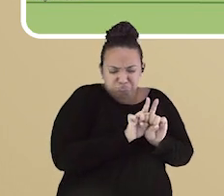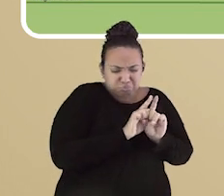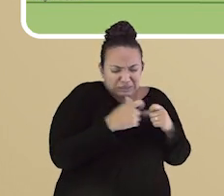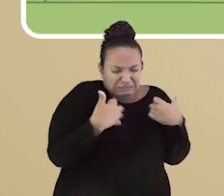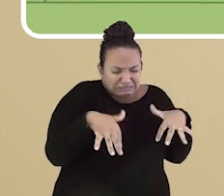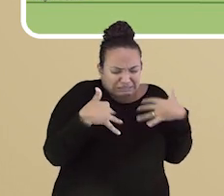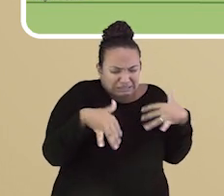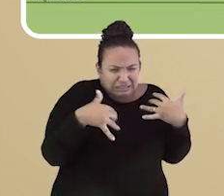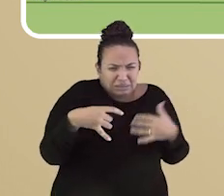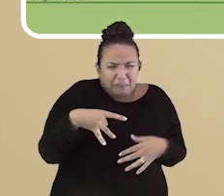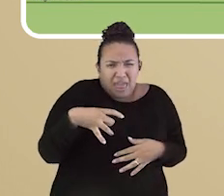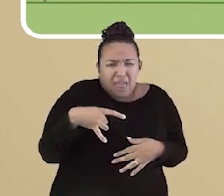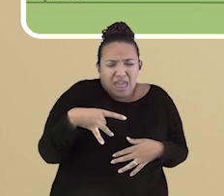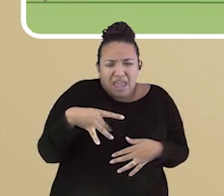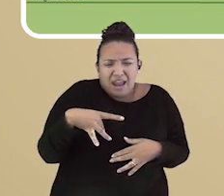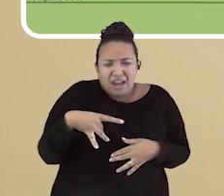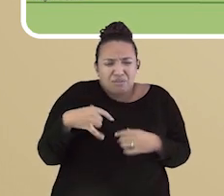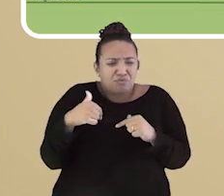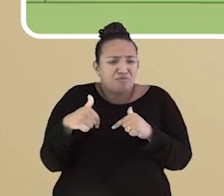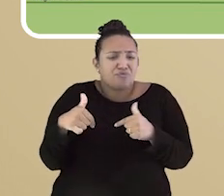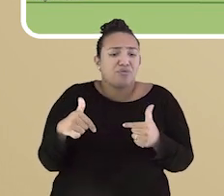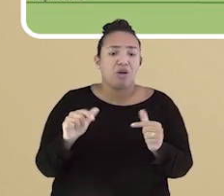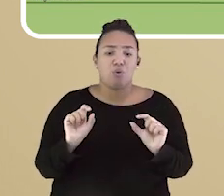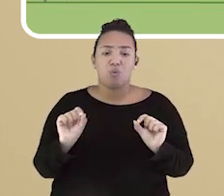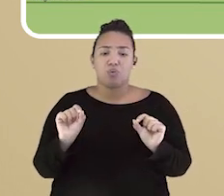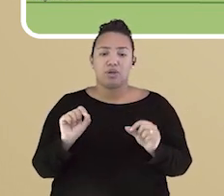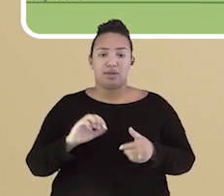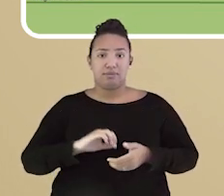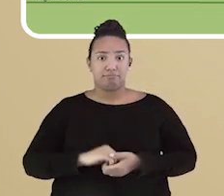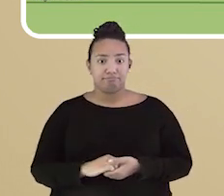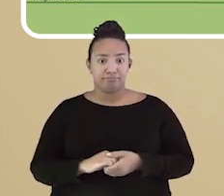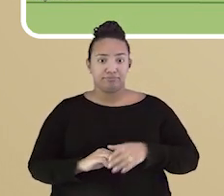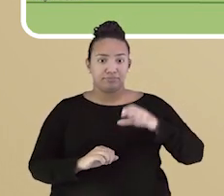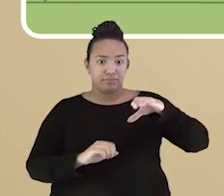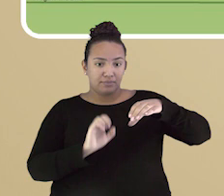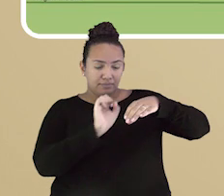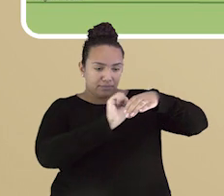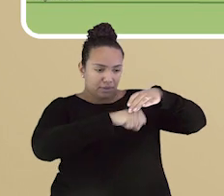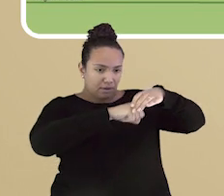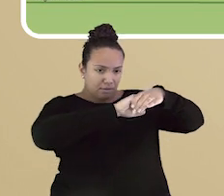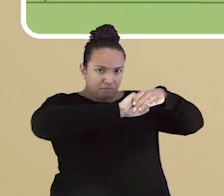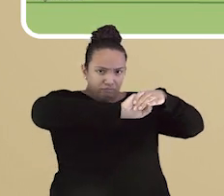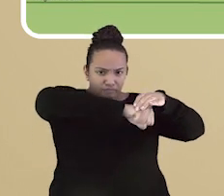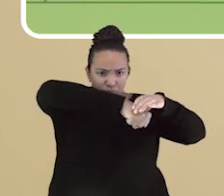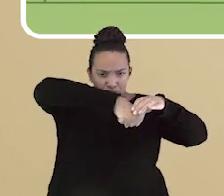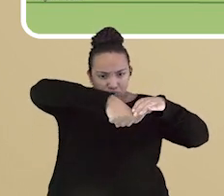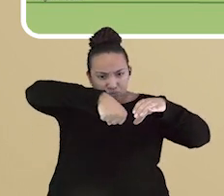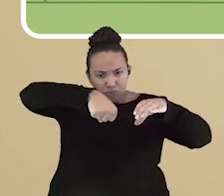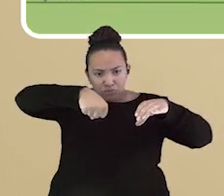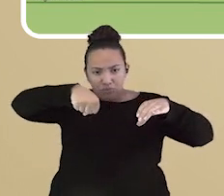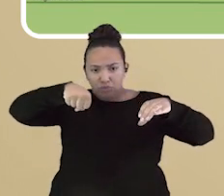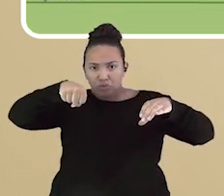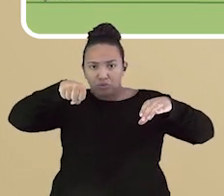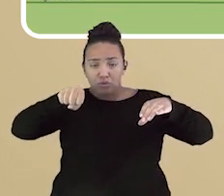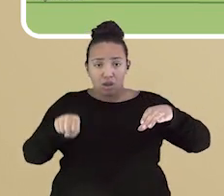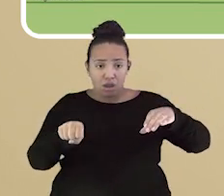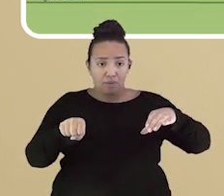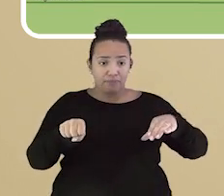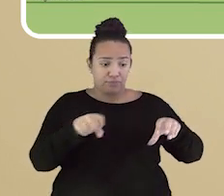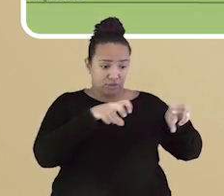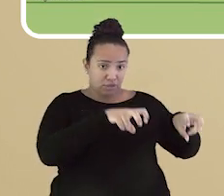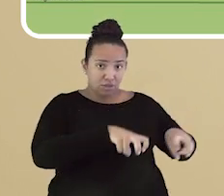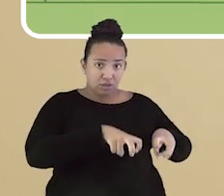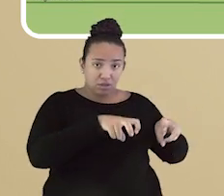pavor, sem saber o que fazer. Quando a pata enorme do gato saiu de dentro da toca, o ratinho do campo